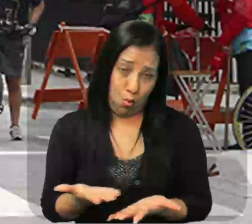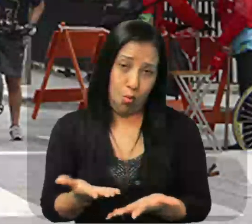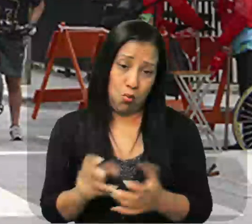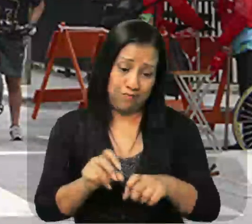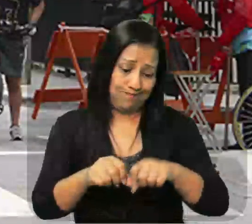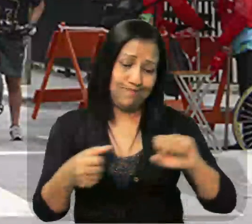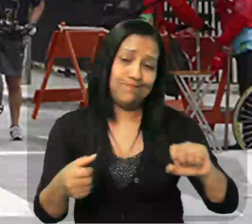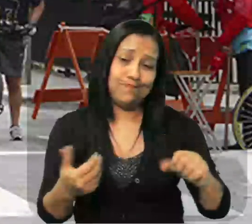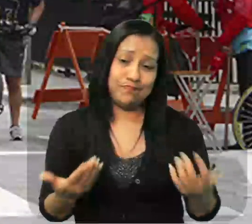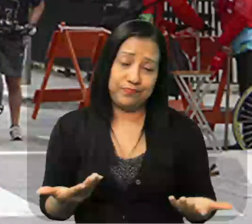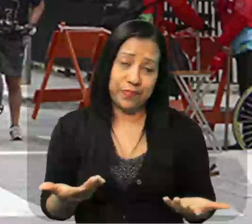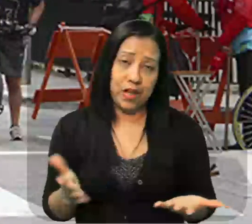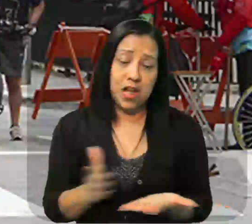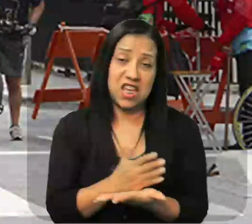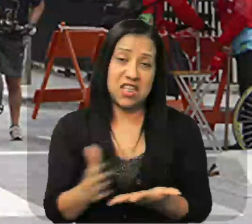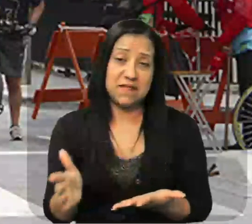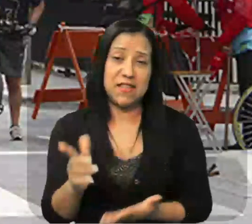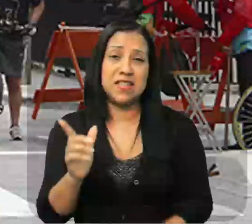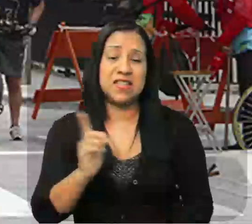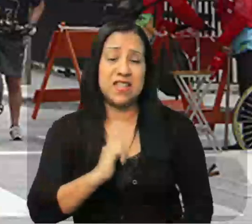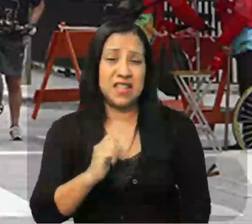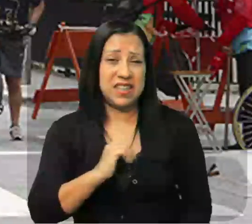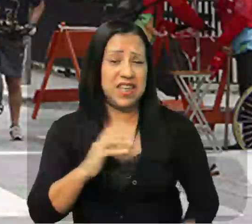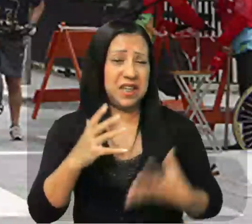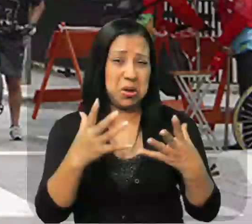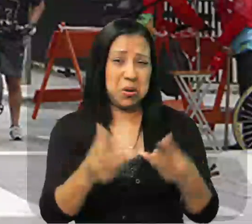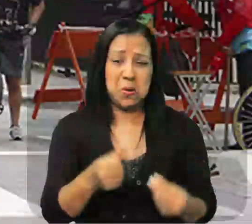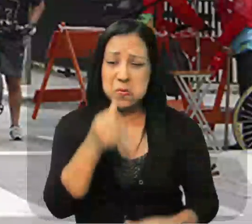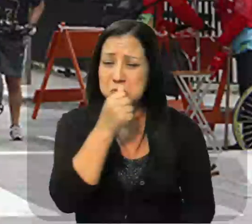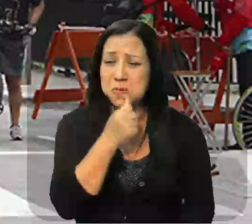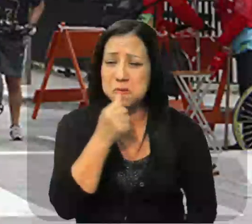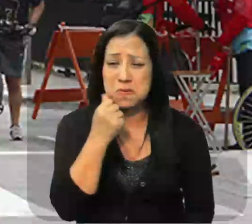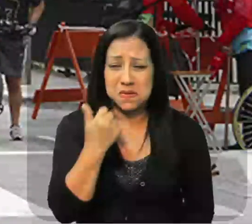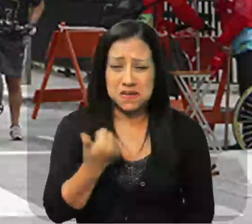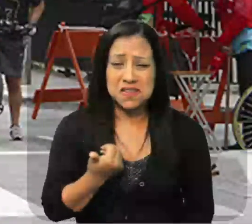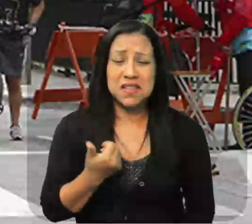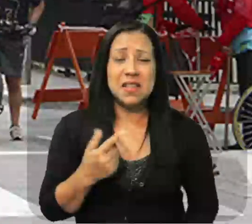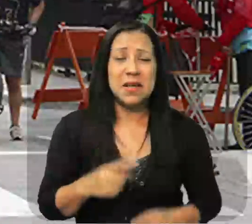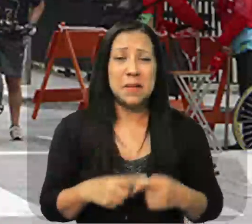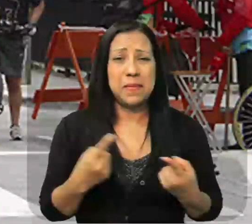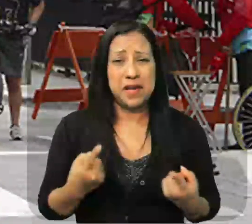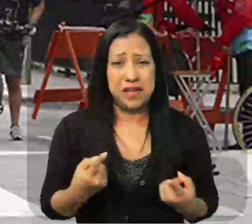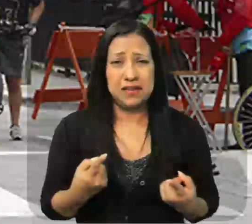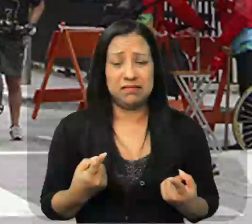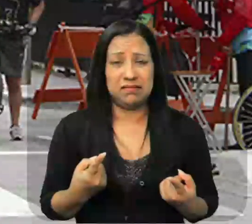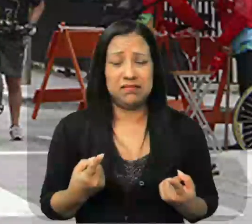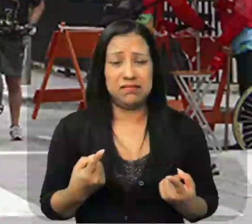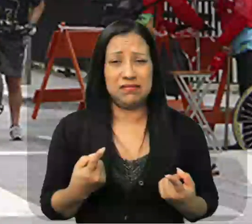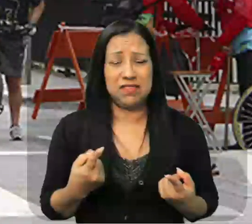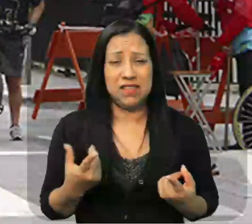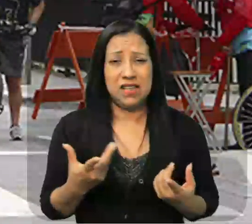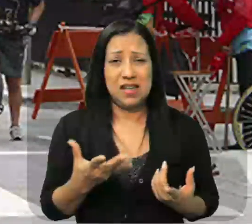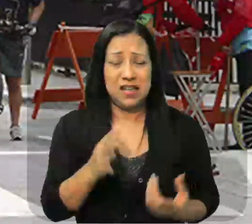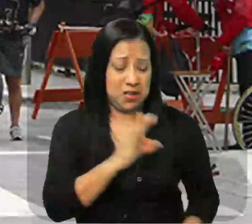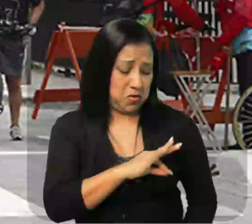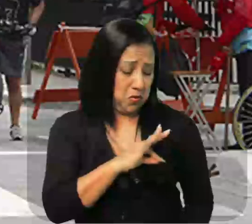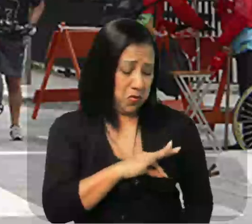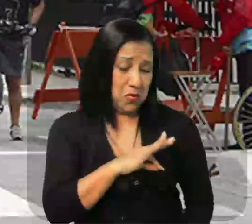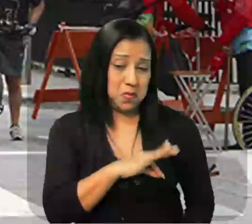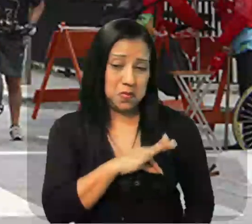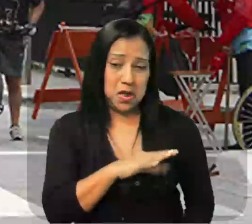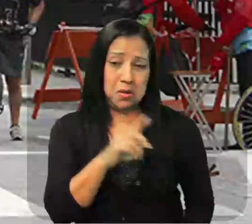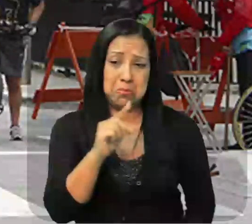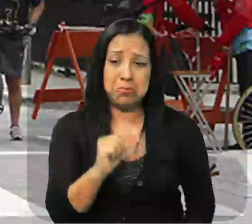têm um nível de qualificação adequado, às vezes. E, às vezes, tem todo esse sacrifício para receber